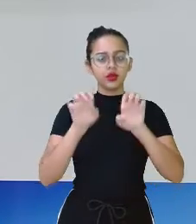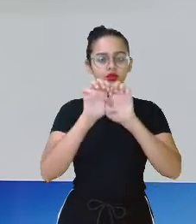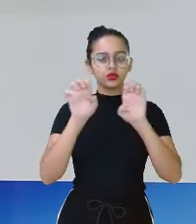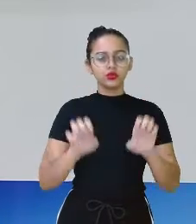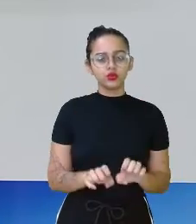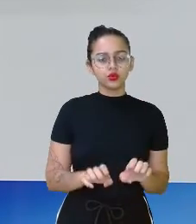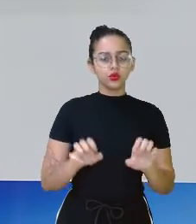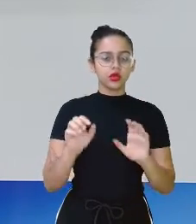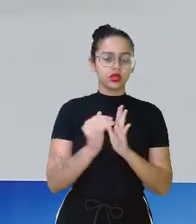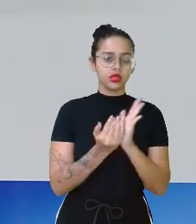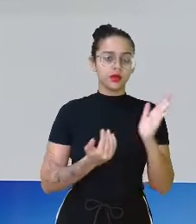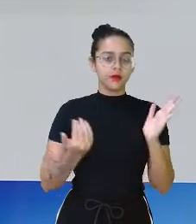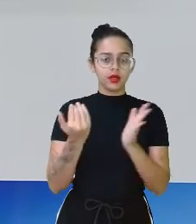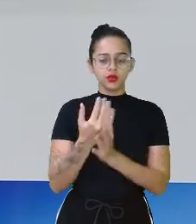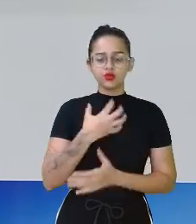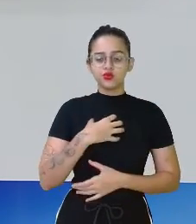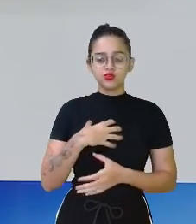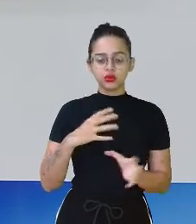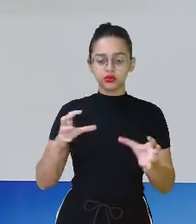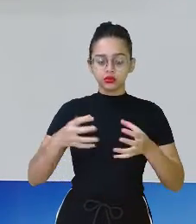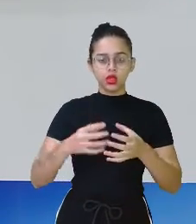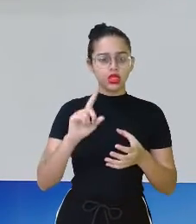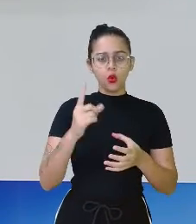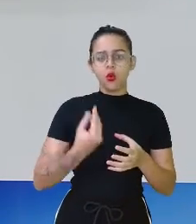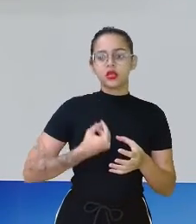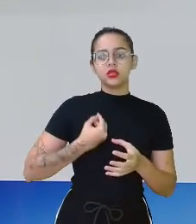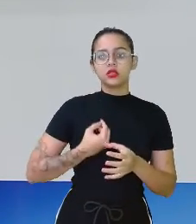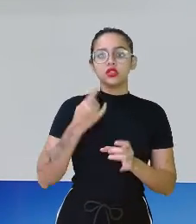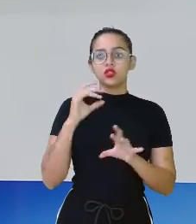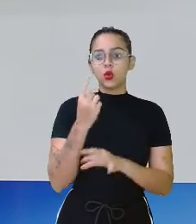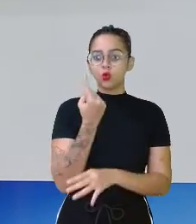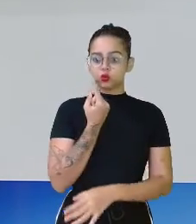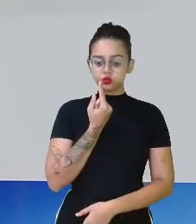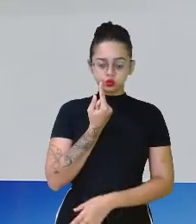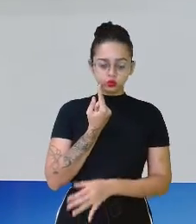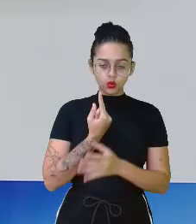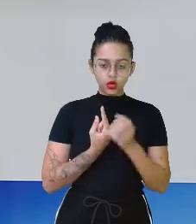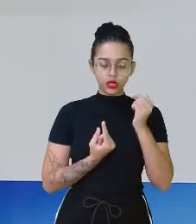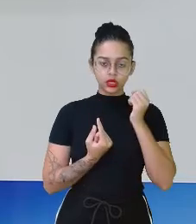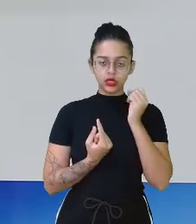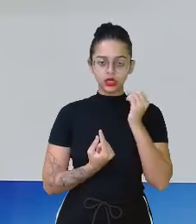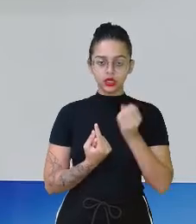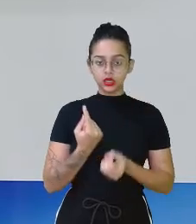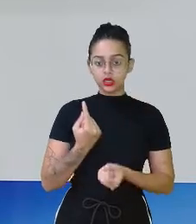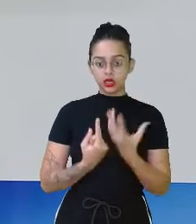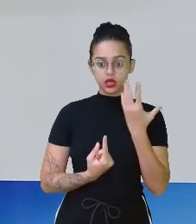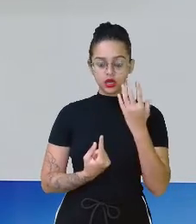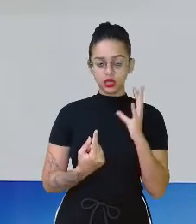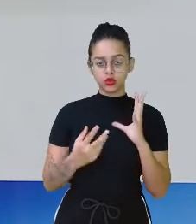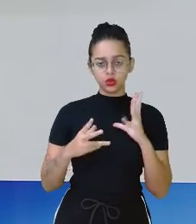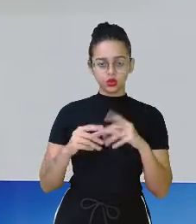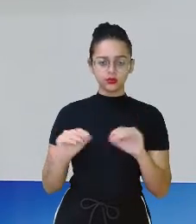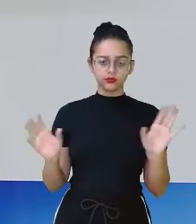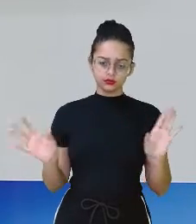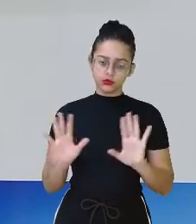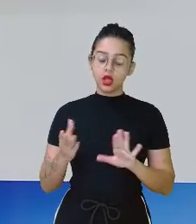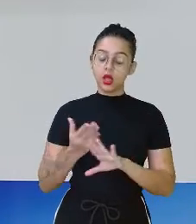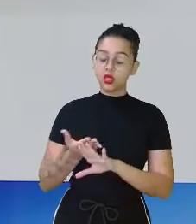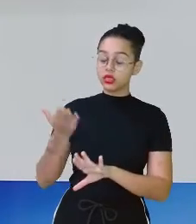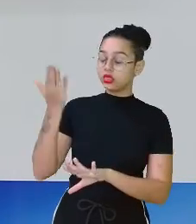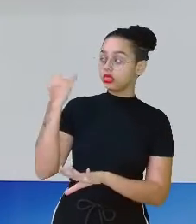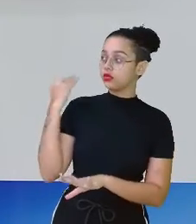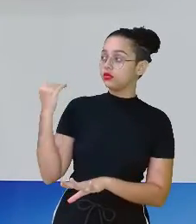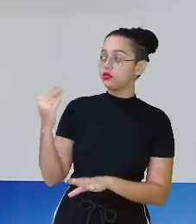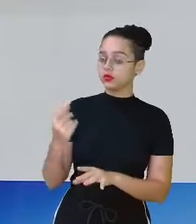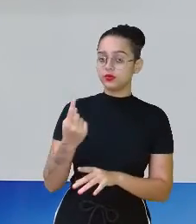forma coletiva. Né? Não existe mais tanto a força do autor. No passado mais longínquo, o autor era o mais importante,